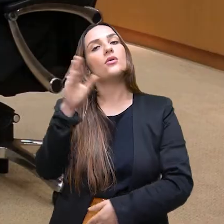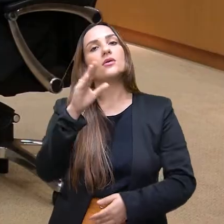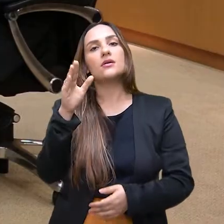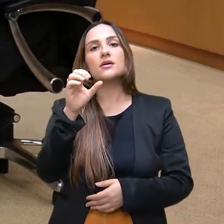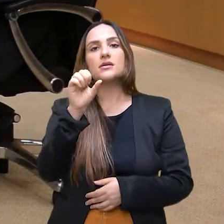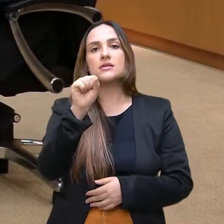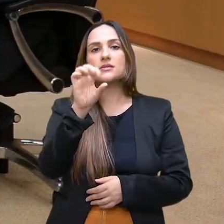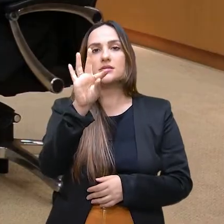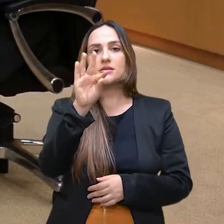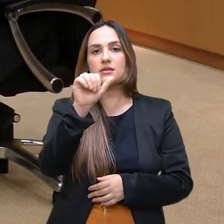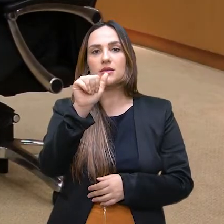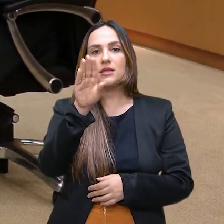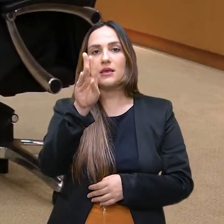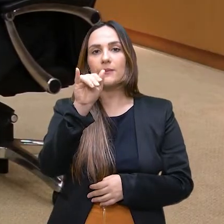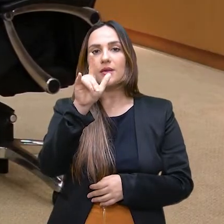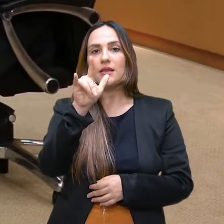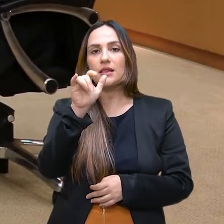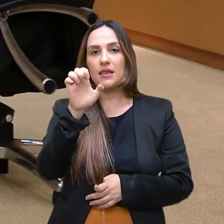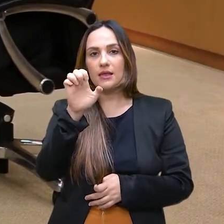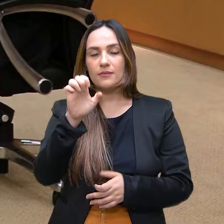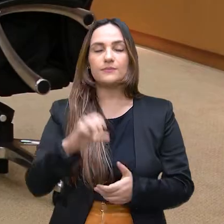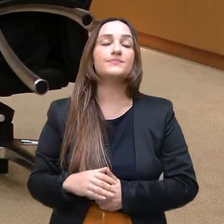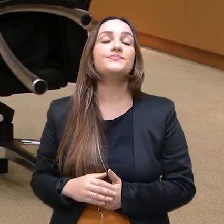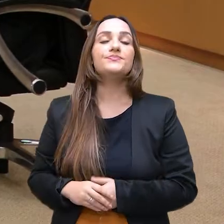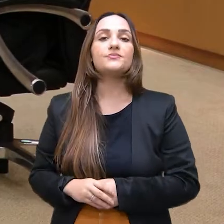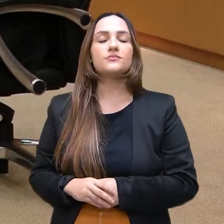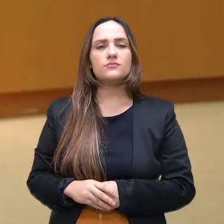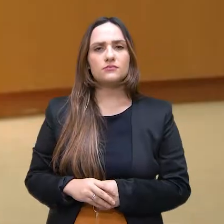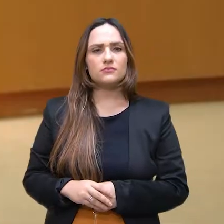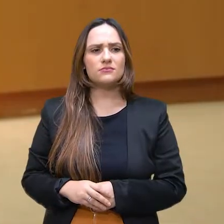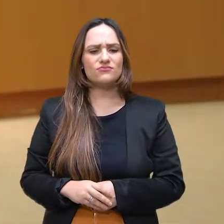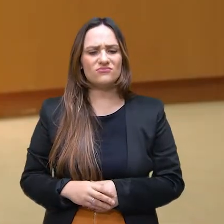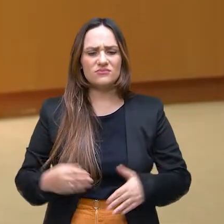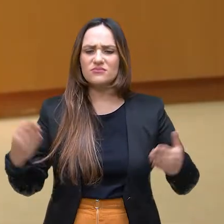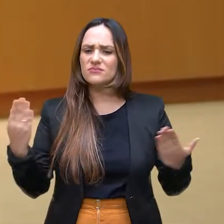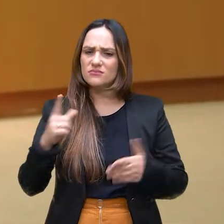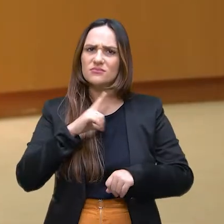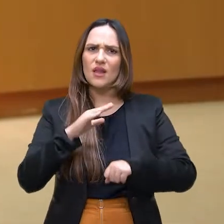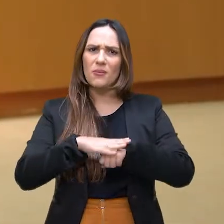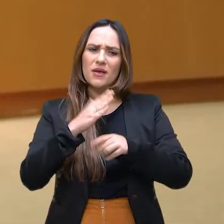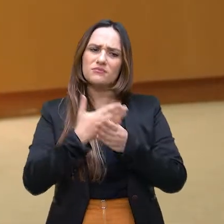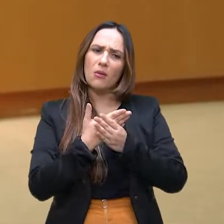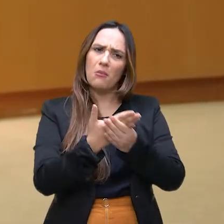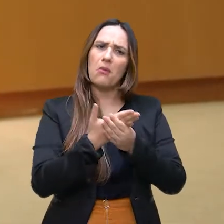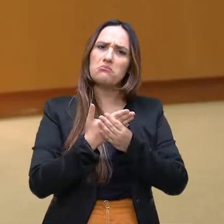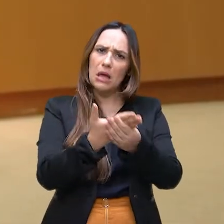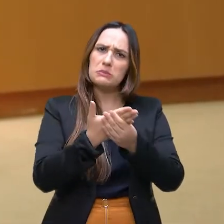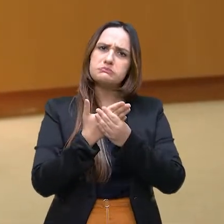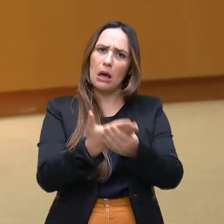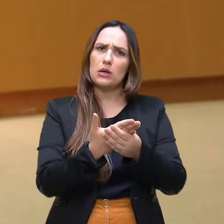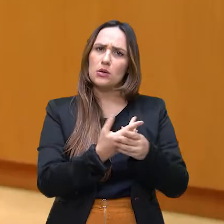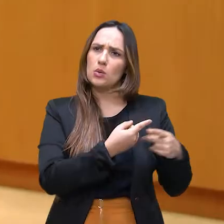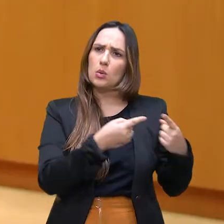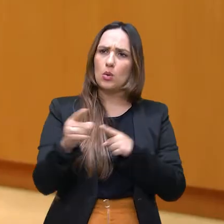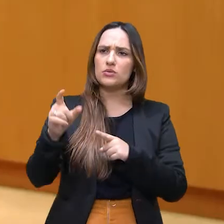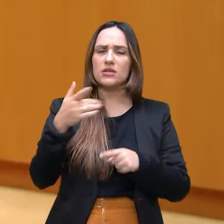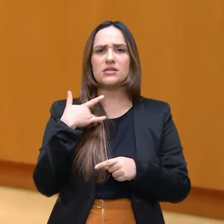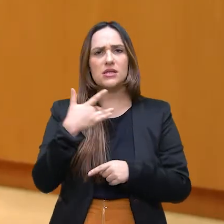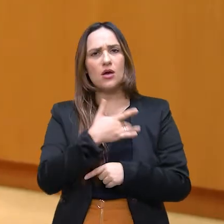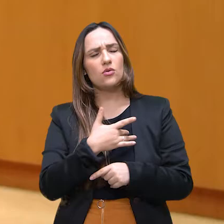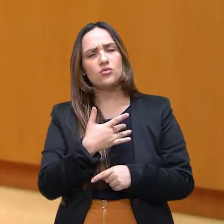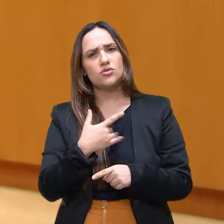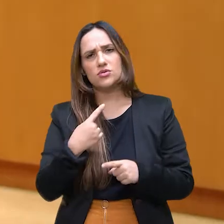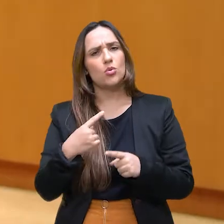Stabile. Desembargador, o que o aumento da judicialização da saúde nos mostra? Olha, nos